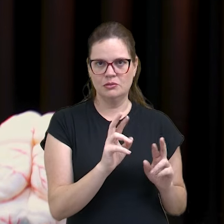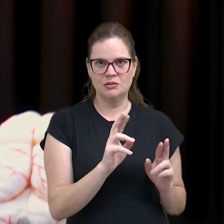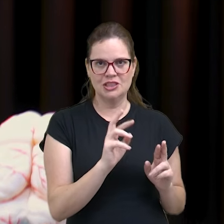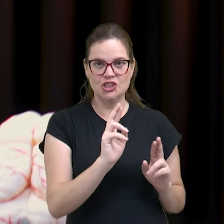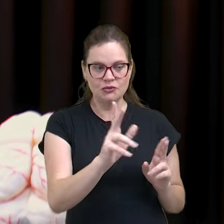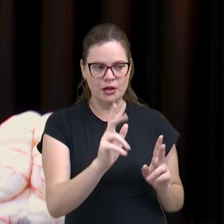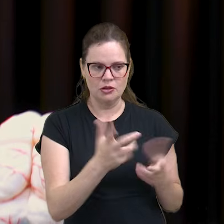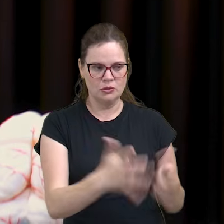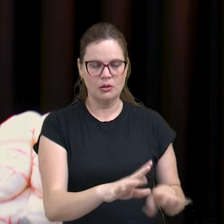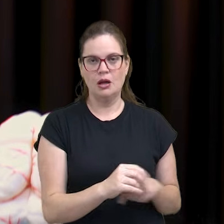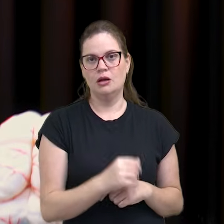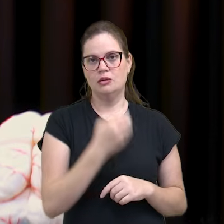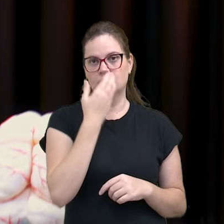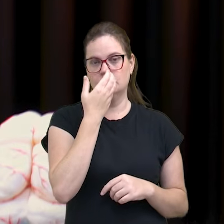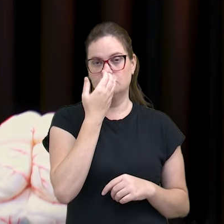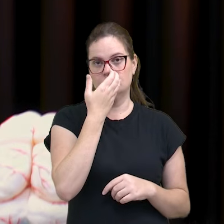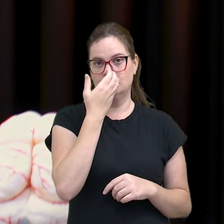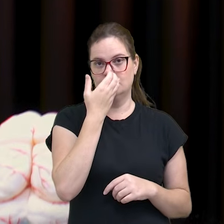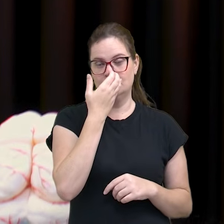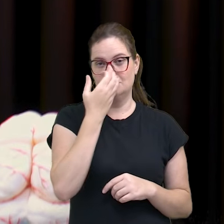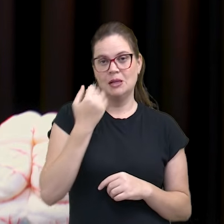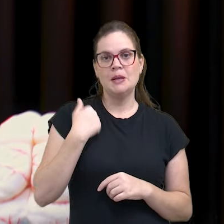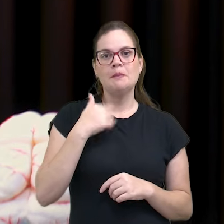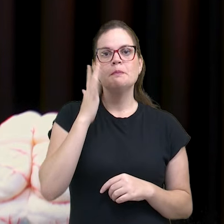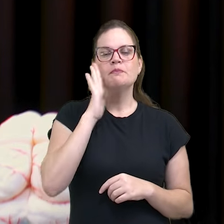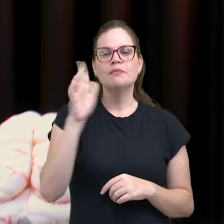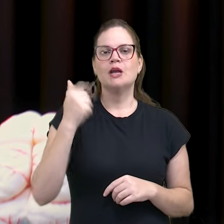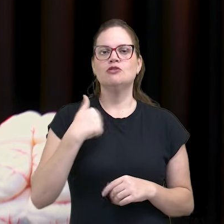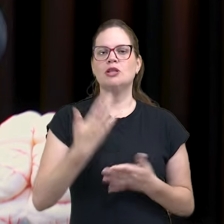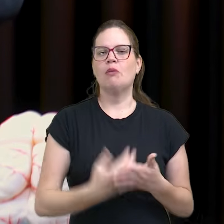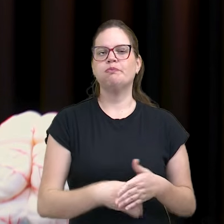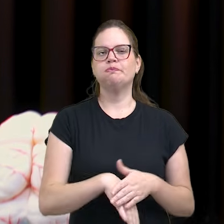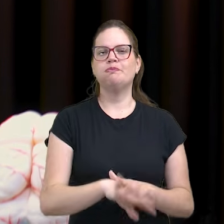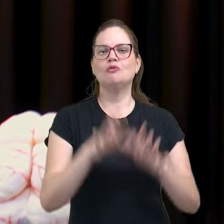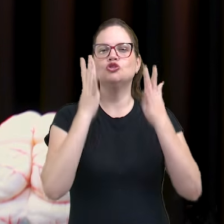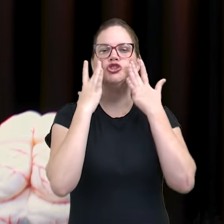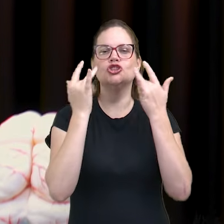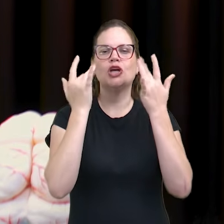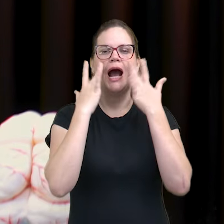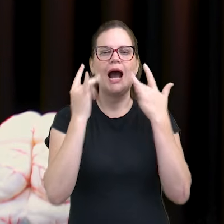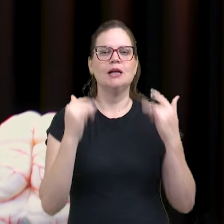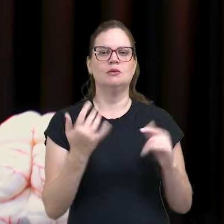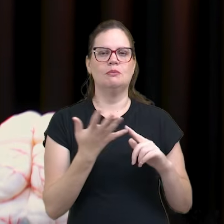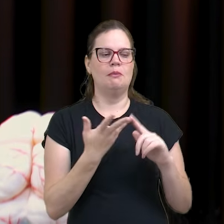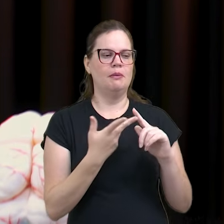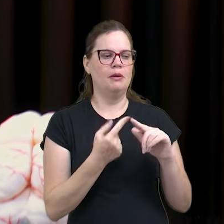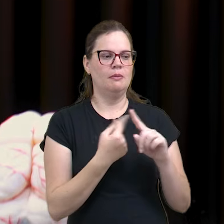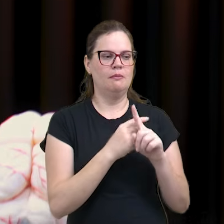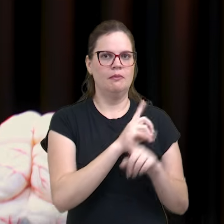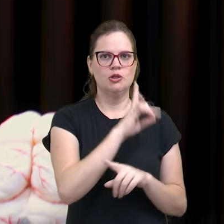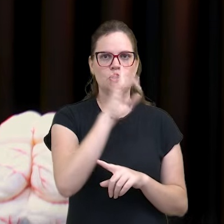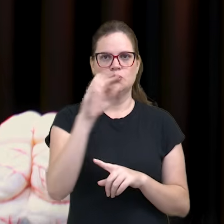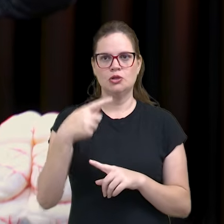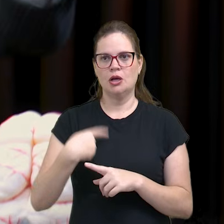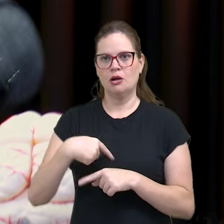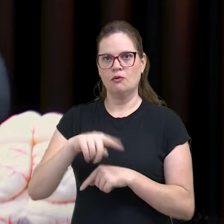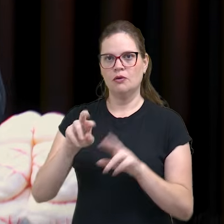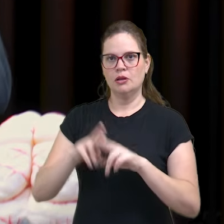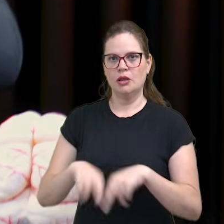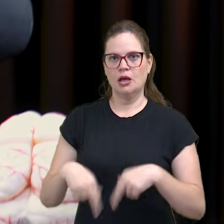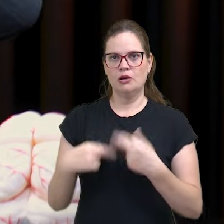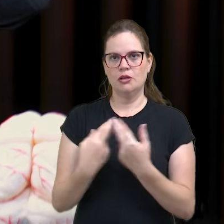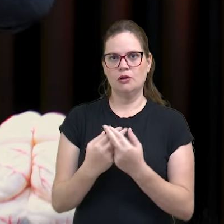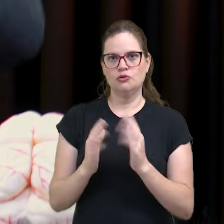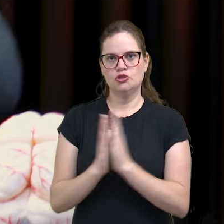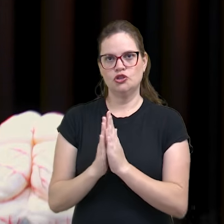espetáculo, mas o dia que eu precisar participar da reunião de oração, que é feita lá no anexo, onde não vai ter LED, não vai ter